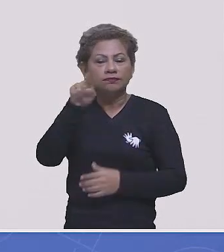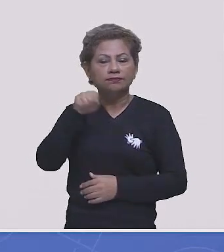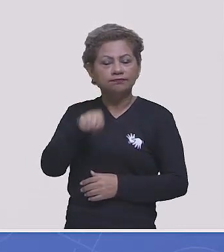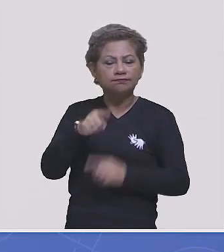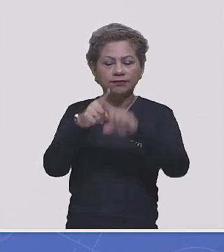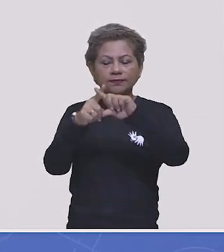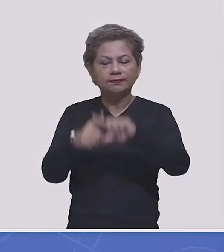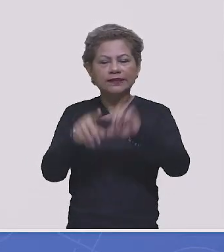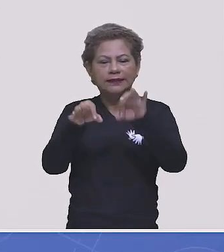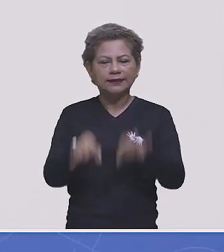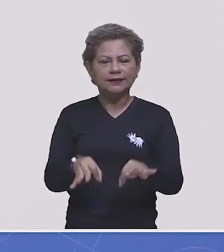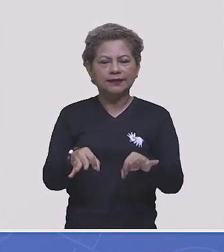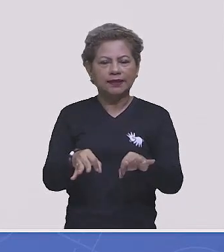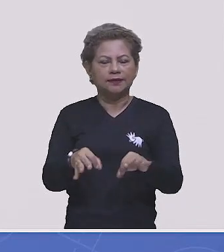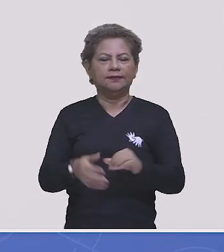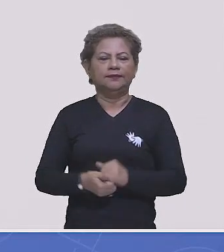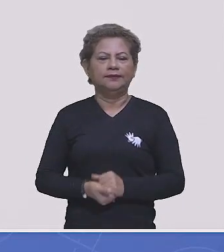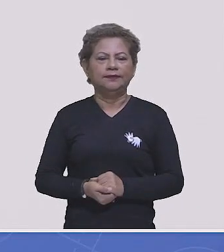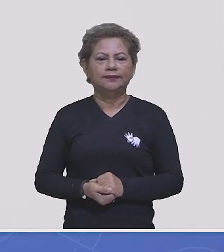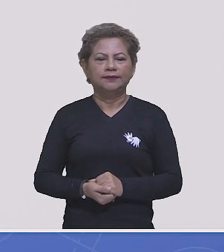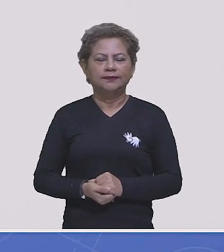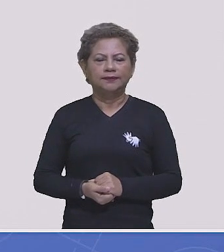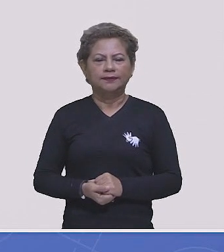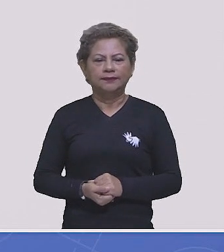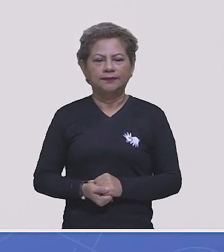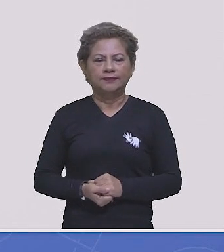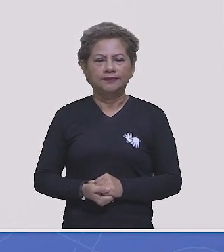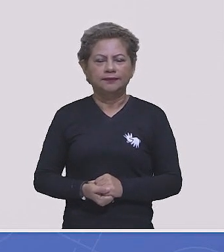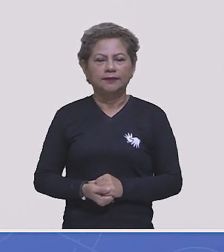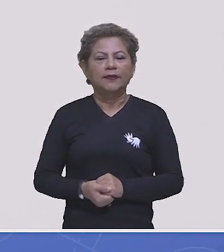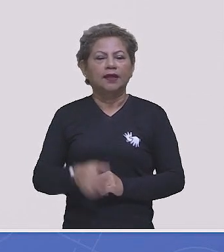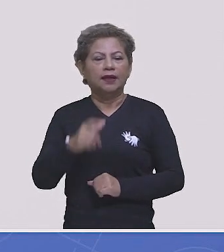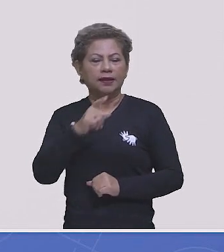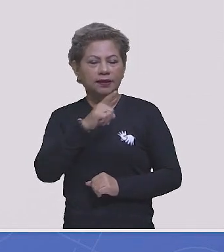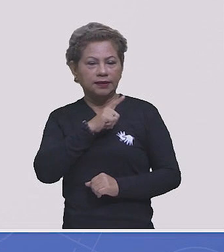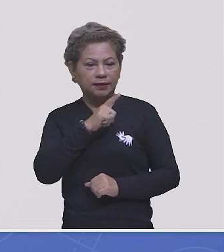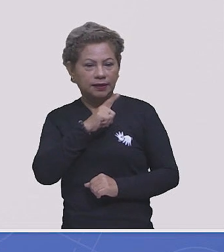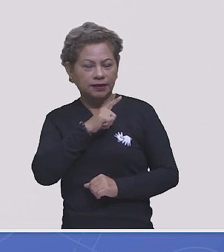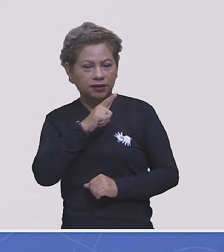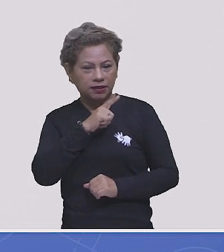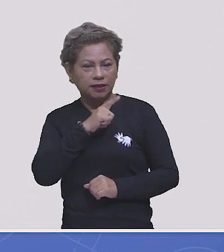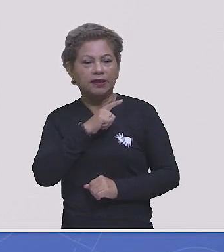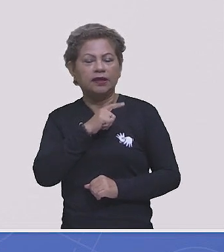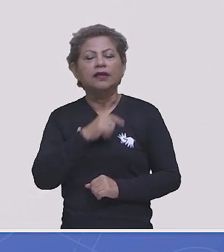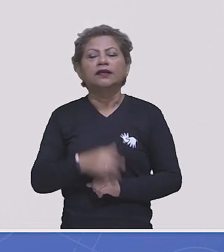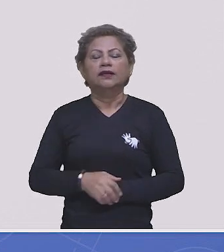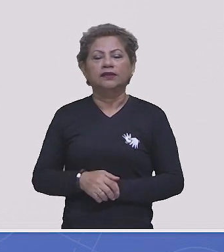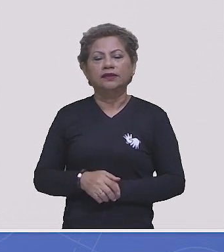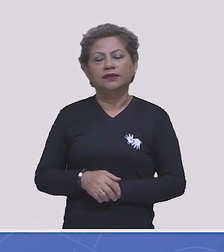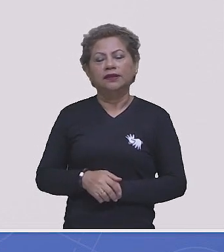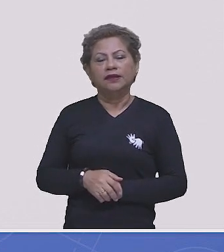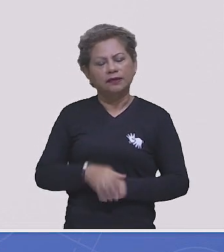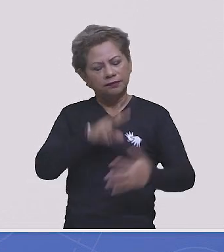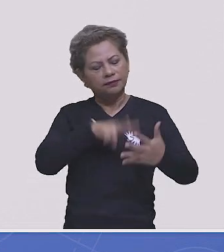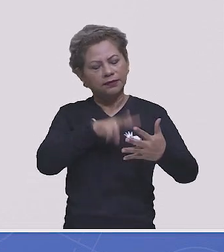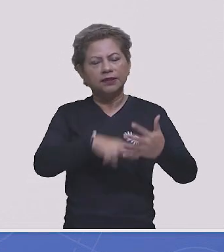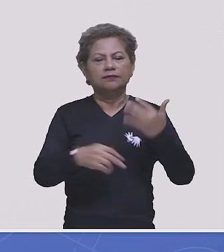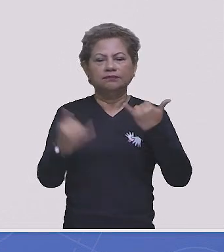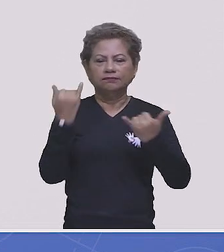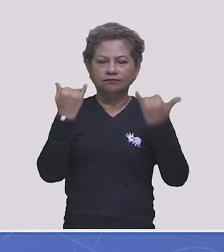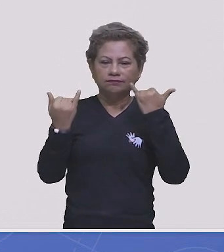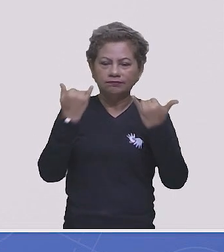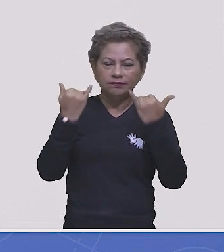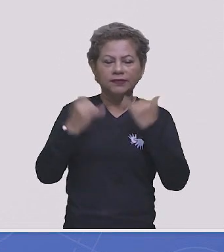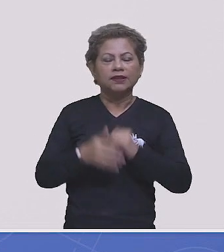questão correta da nossa alternativa. Então, a gente tem a questão sobre a arte egípcia e a